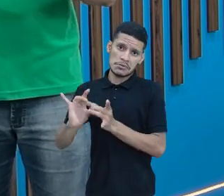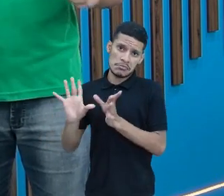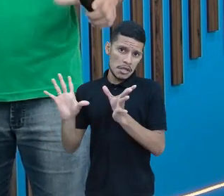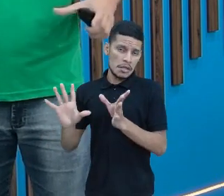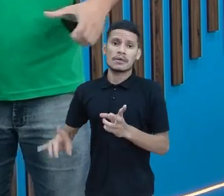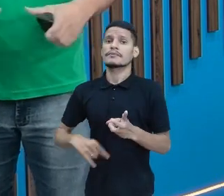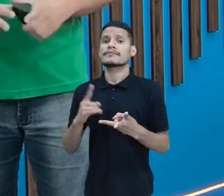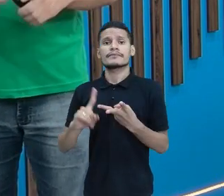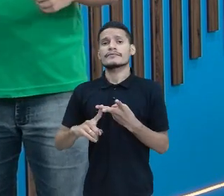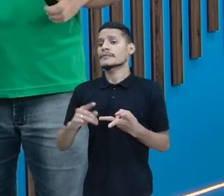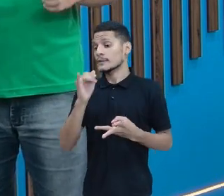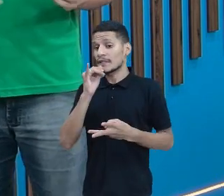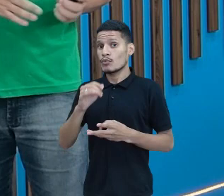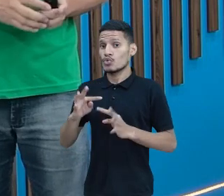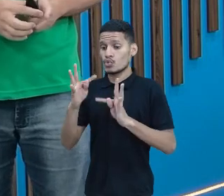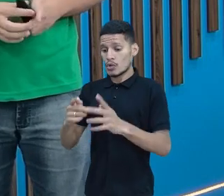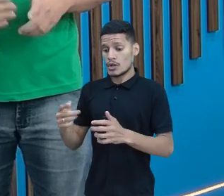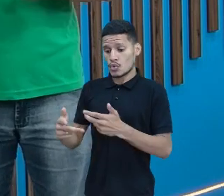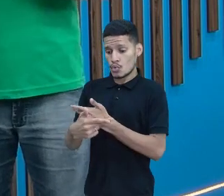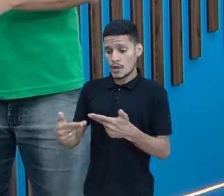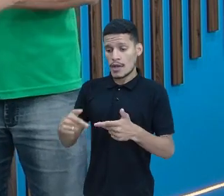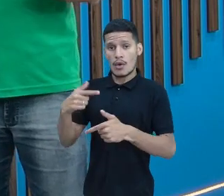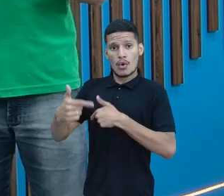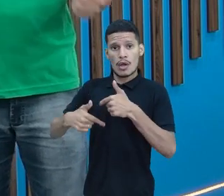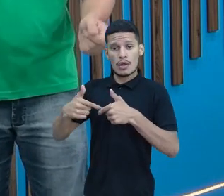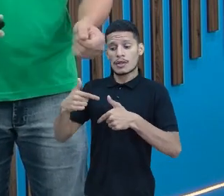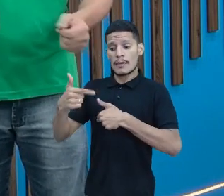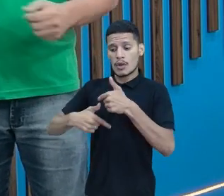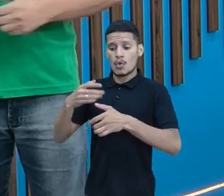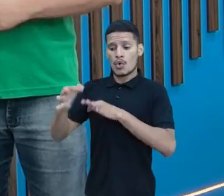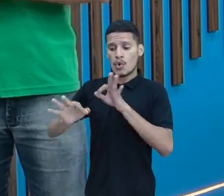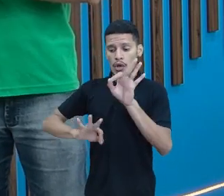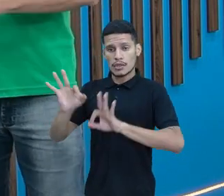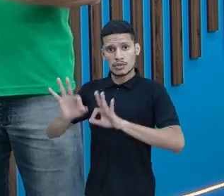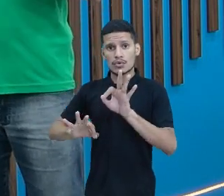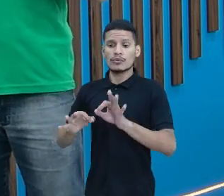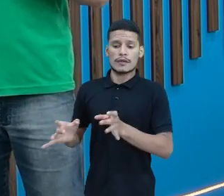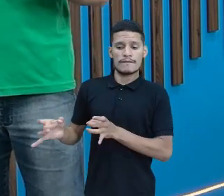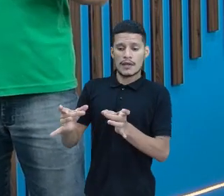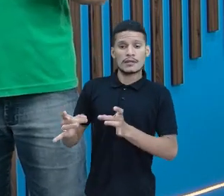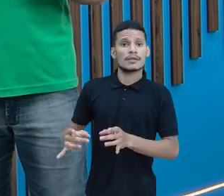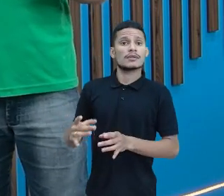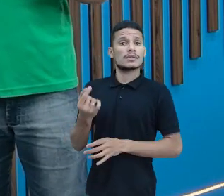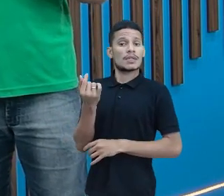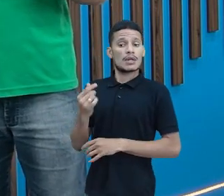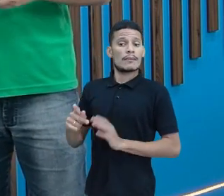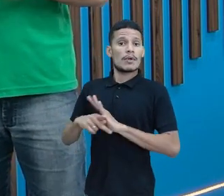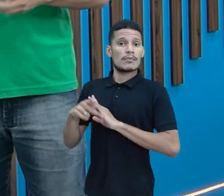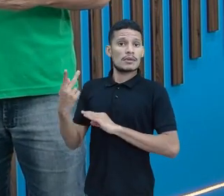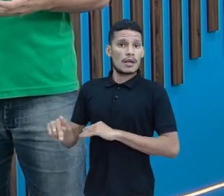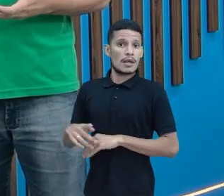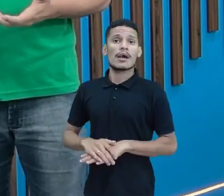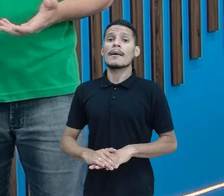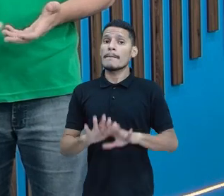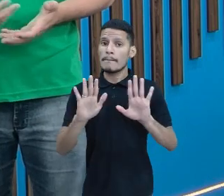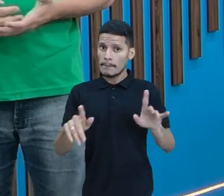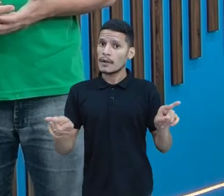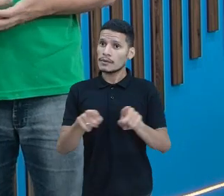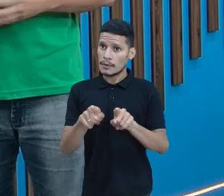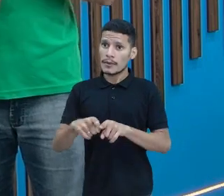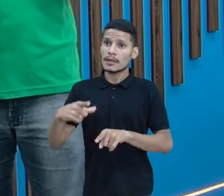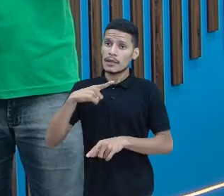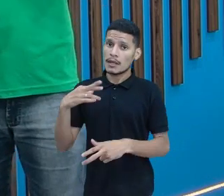que ela organizou, que ela compra, que ela vende, o lucro, é tudo dela, tá certo? Mas, ao mesmo tempo, ela também assume